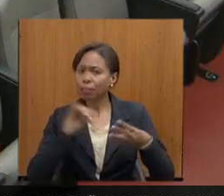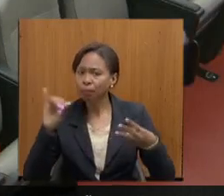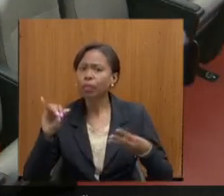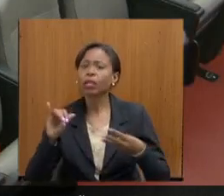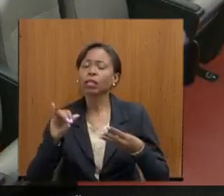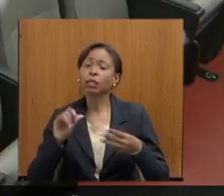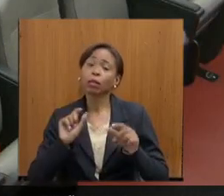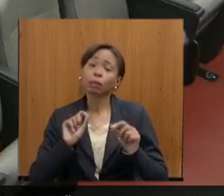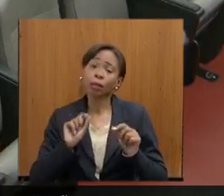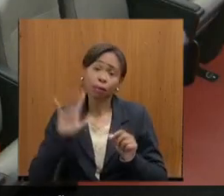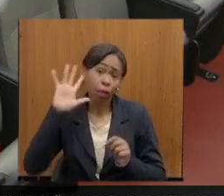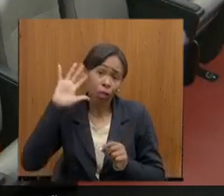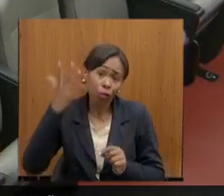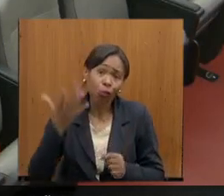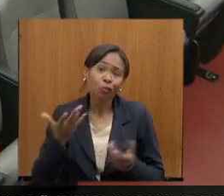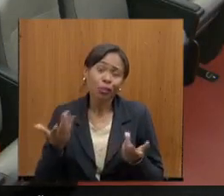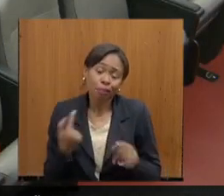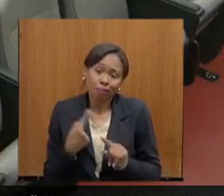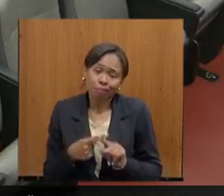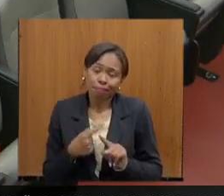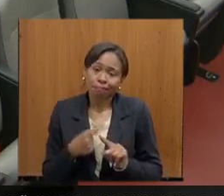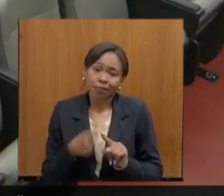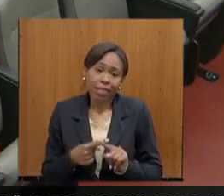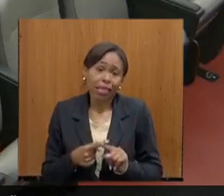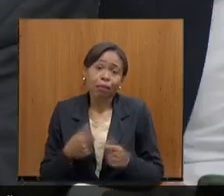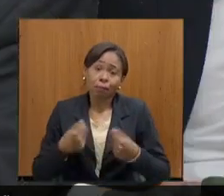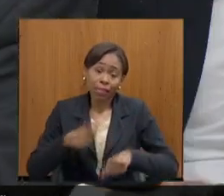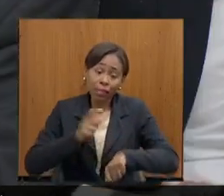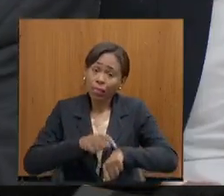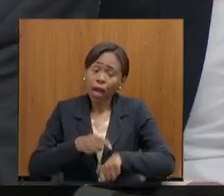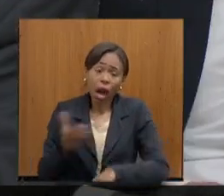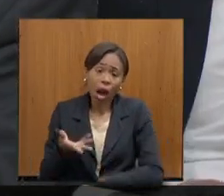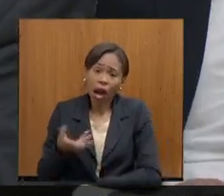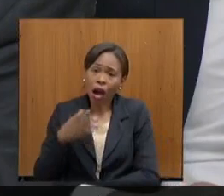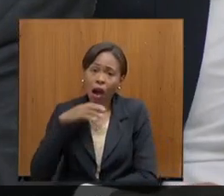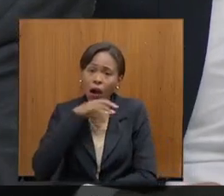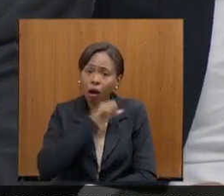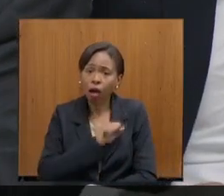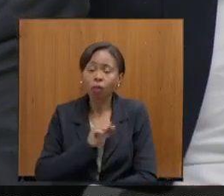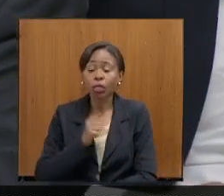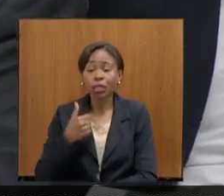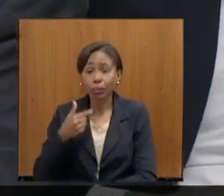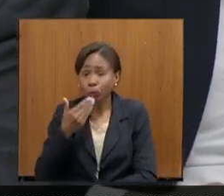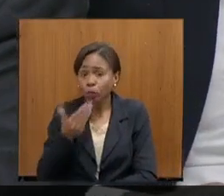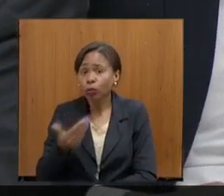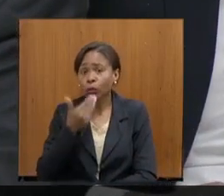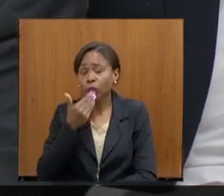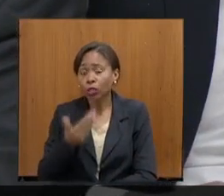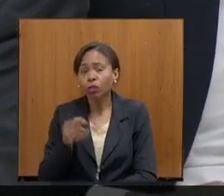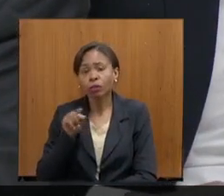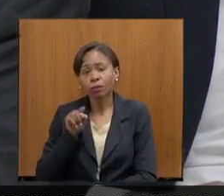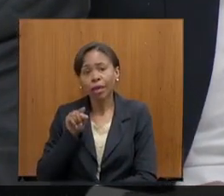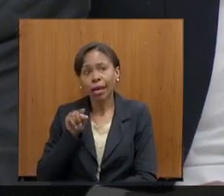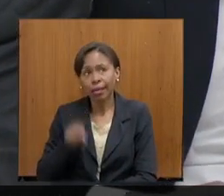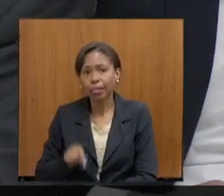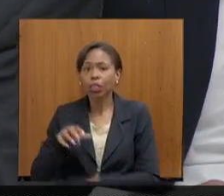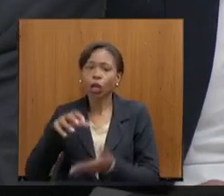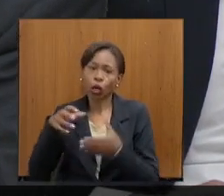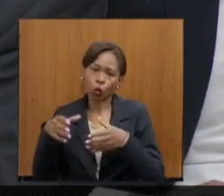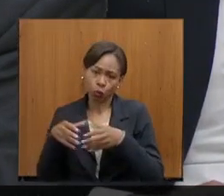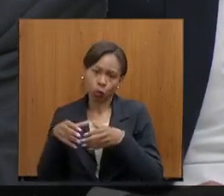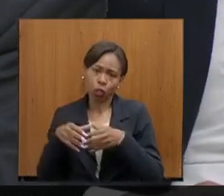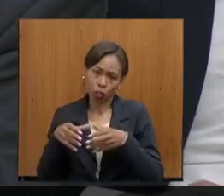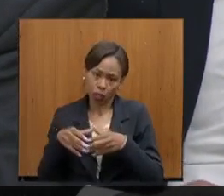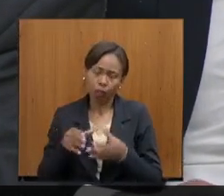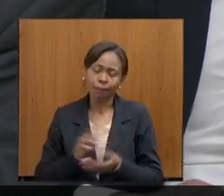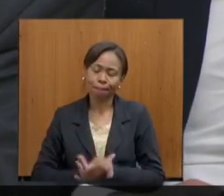para que a gente possa realmente é no caso é só agilizar essas solicitações que chega para comissão nas as energias